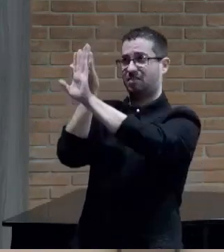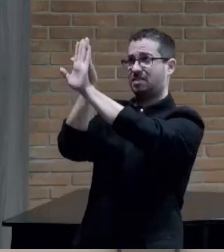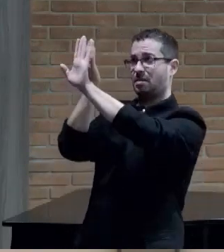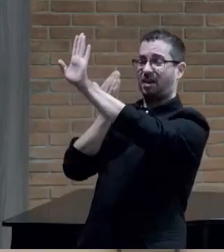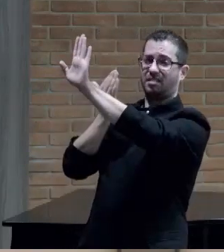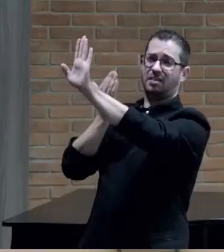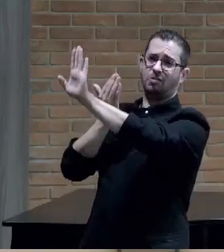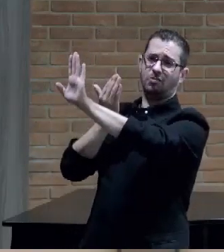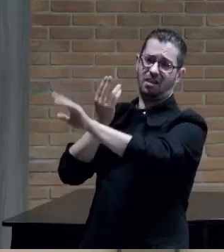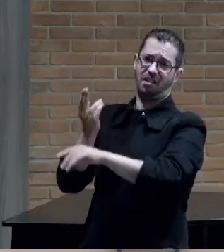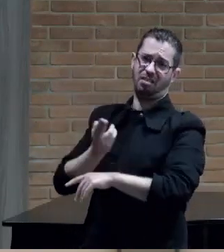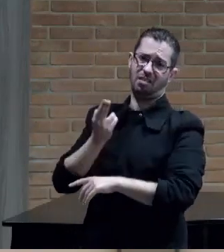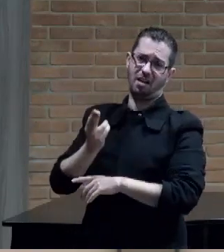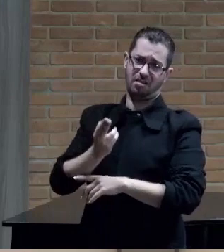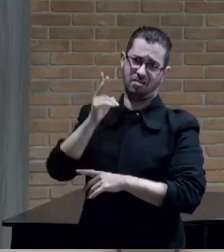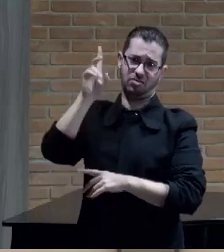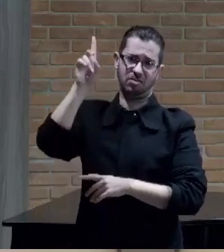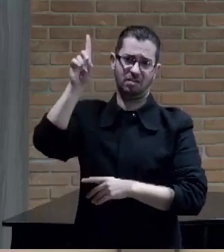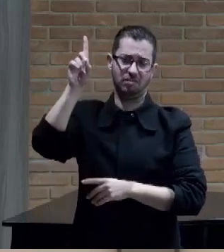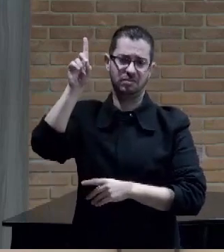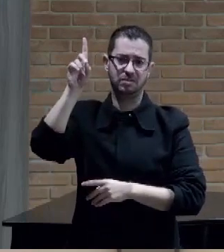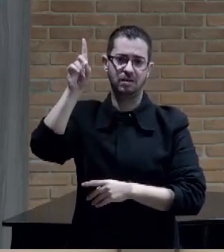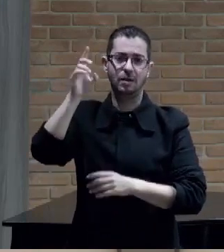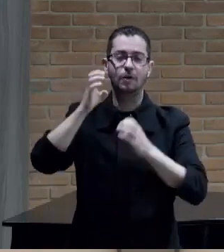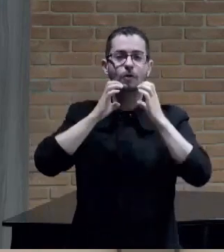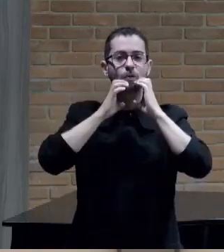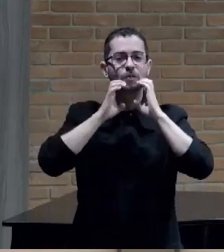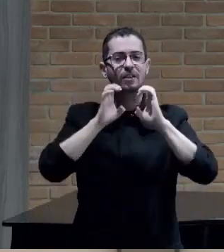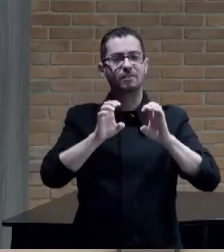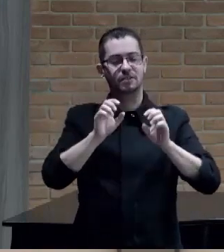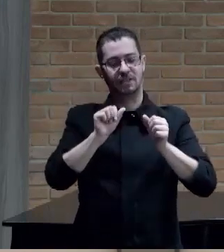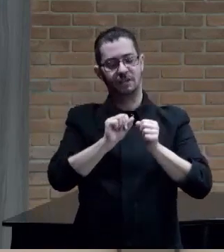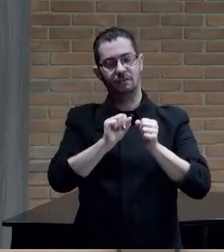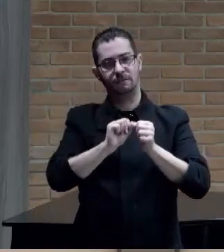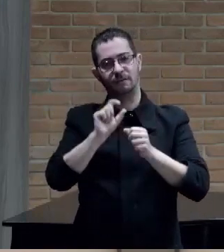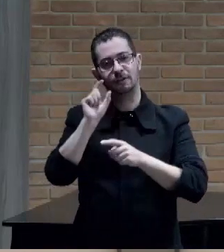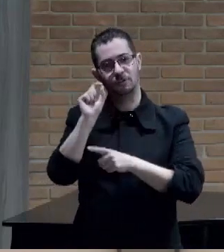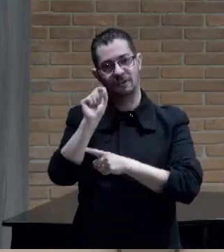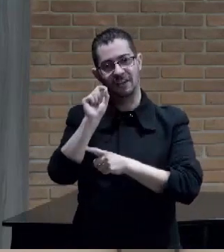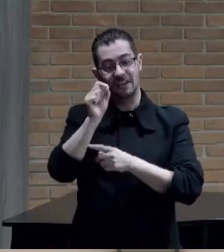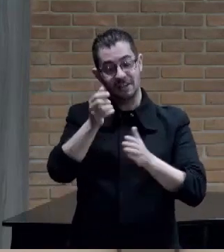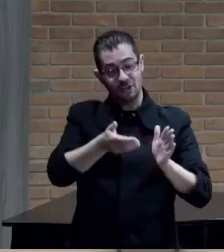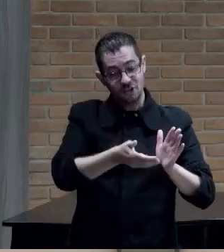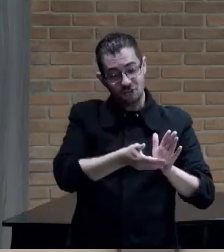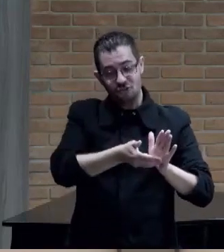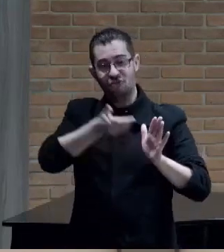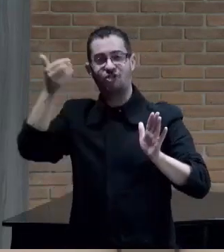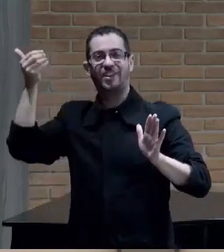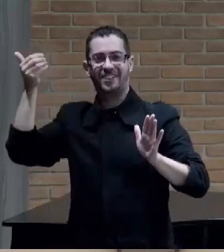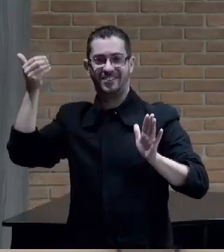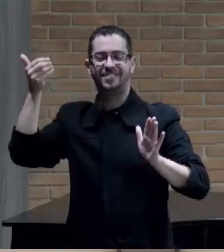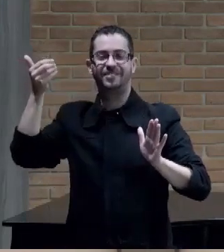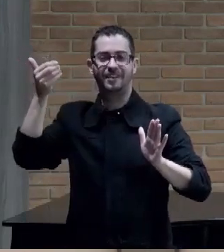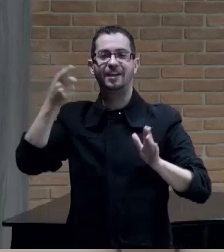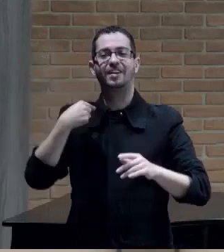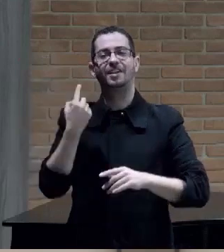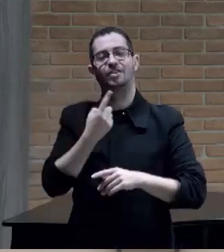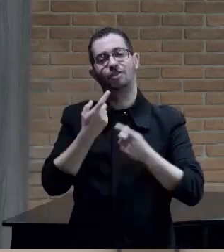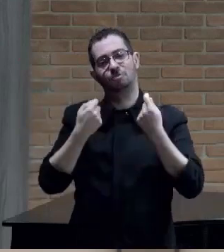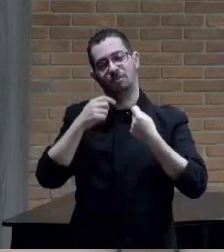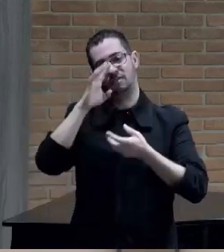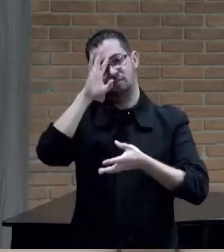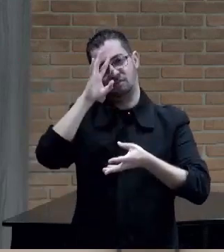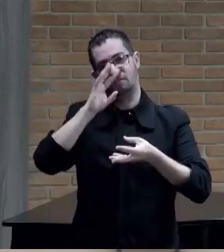Deus. É isso que o Evangelho vai fazer, e é isso que eu e você precisamos